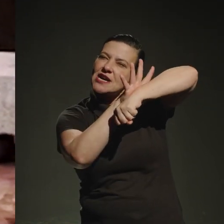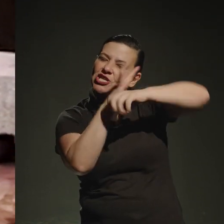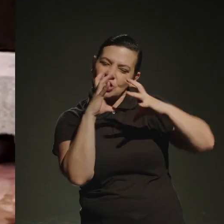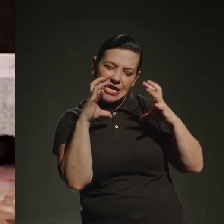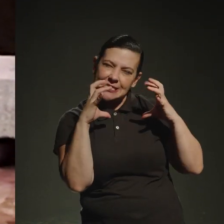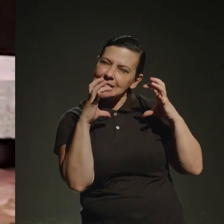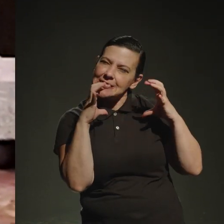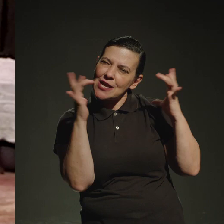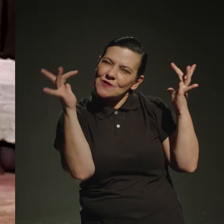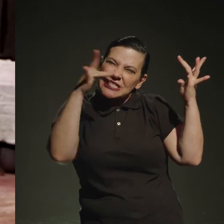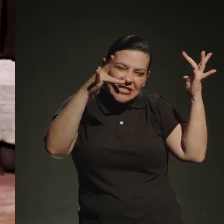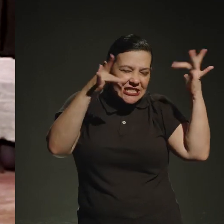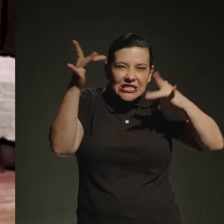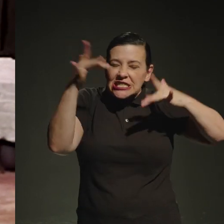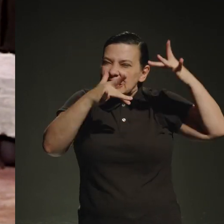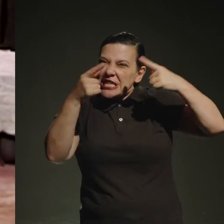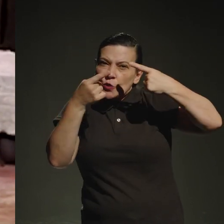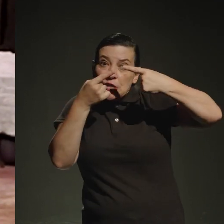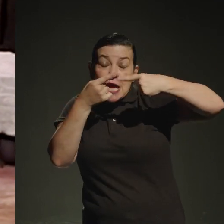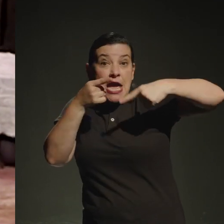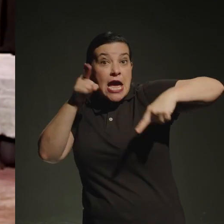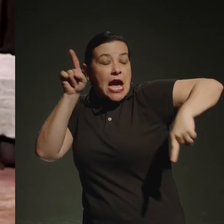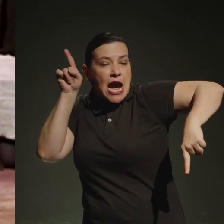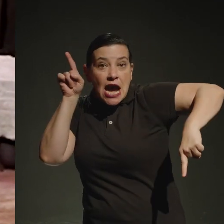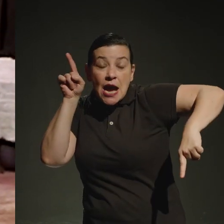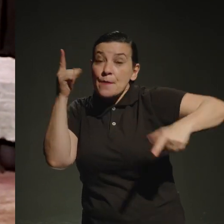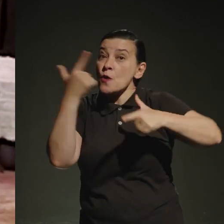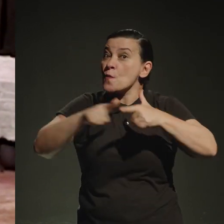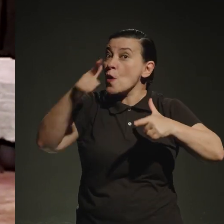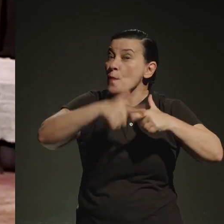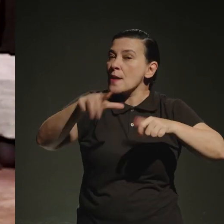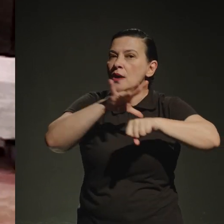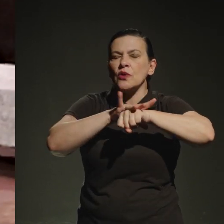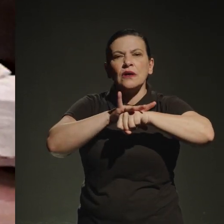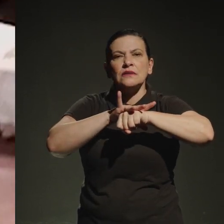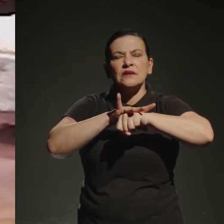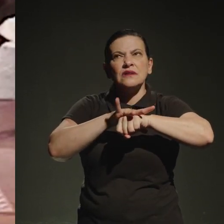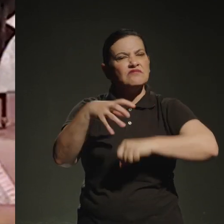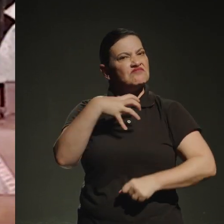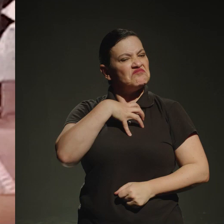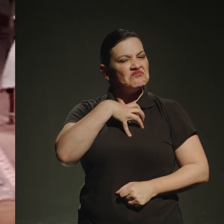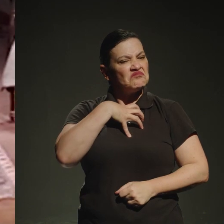uma tatuagem, uma queimadura. Mas eu não sinto nada. Eu já disse que eu não sinto